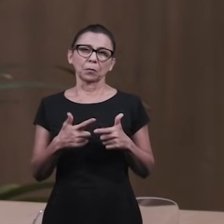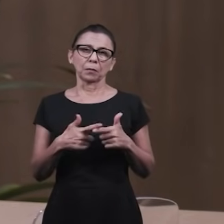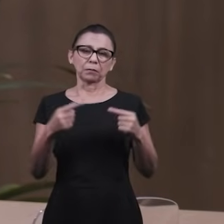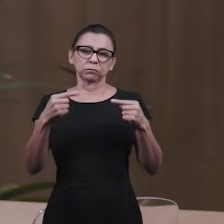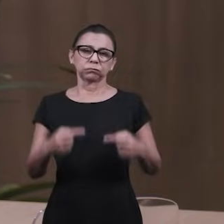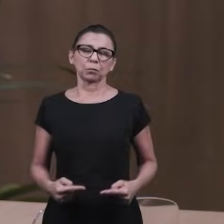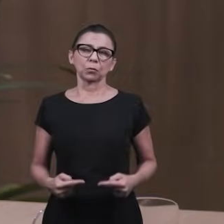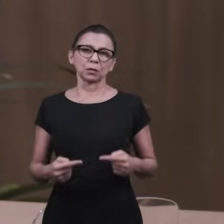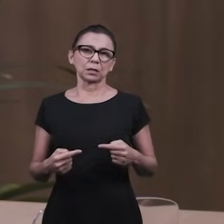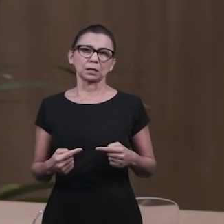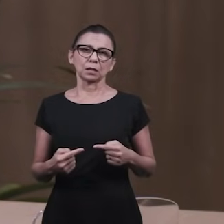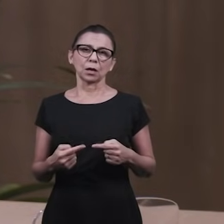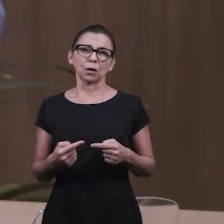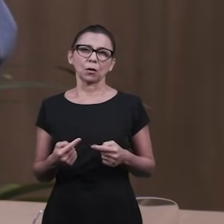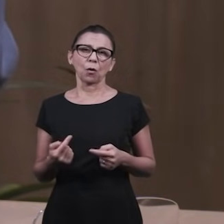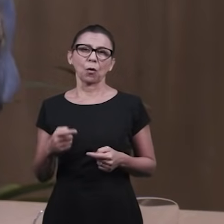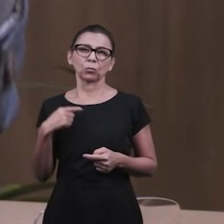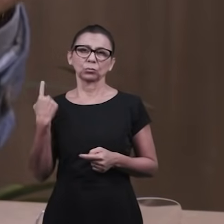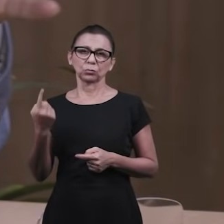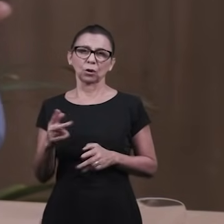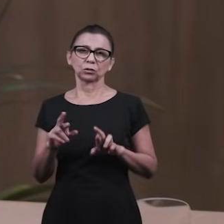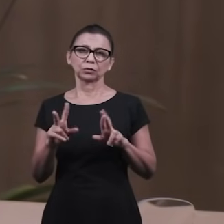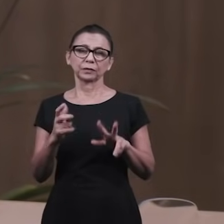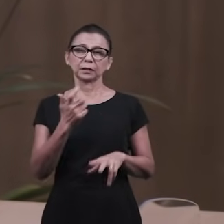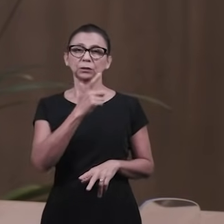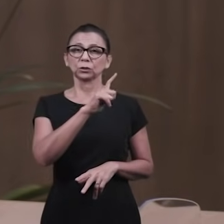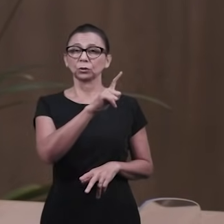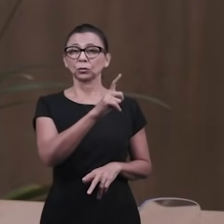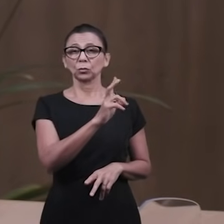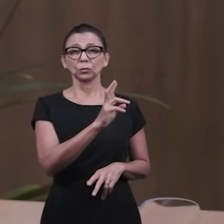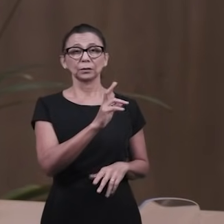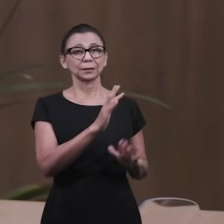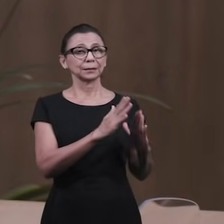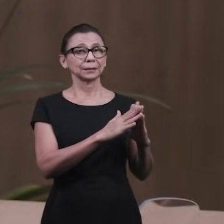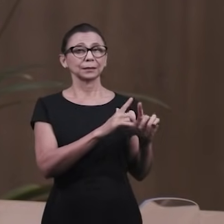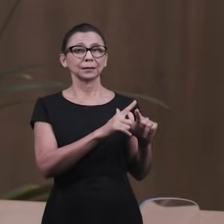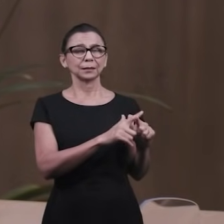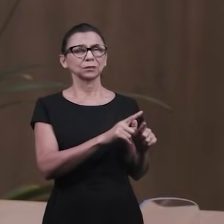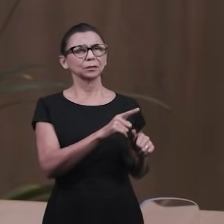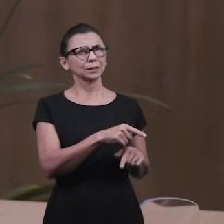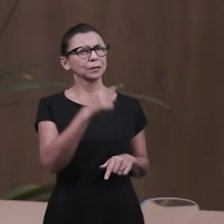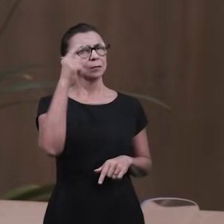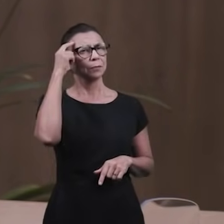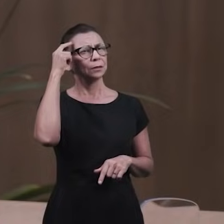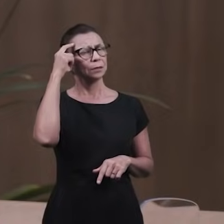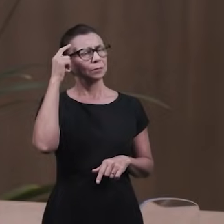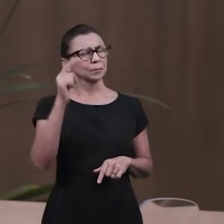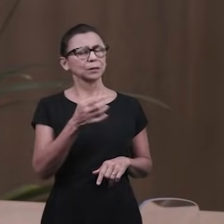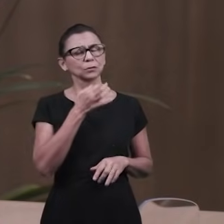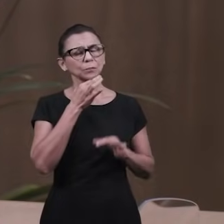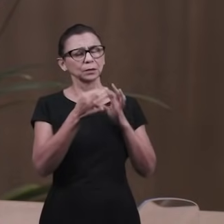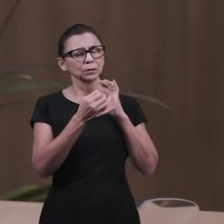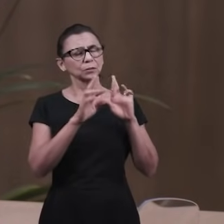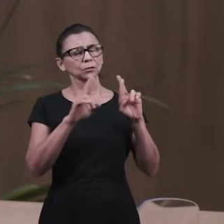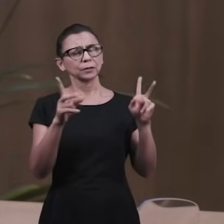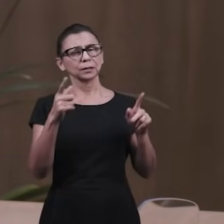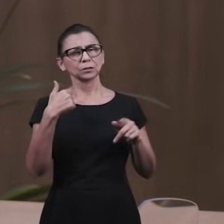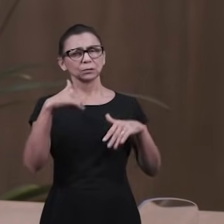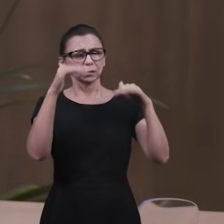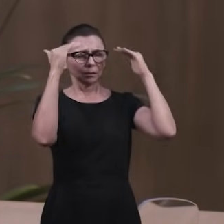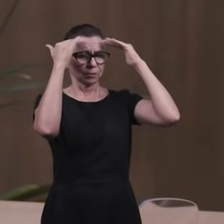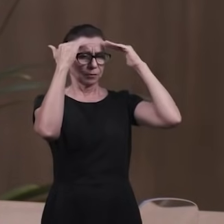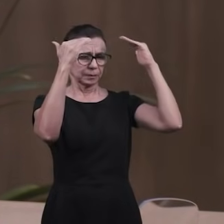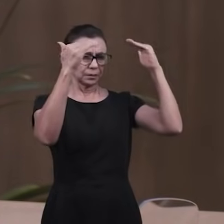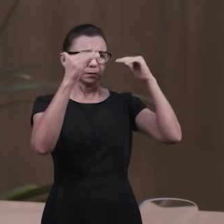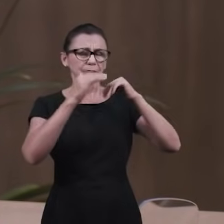divergência ou querer ser diferente de outros irmãos que podem ter uma concepção diferente. Nós respeitamos a todas,